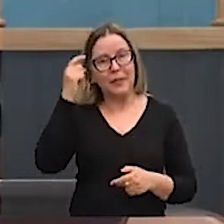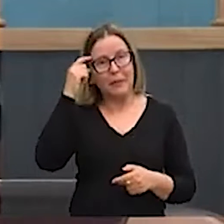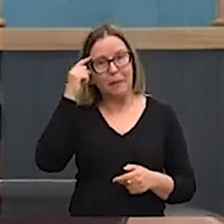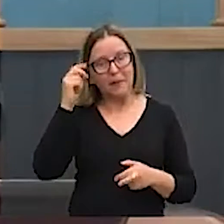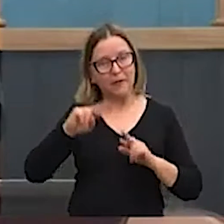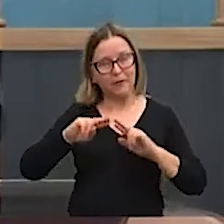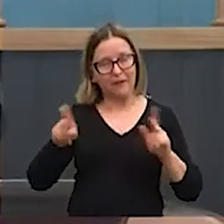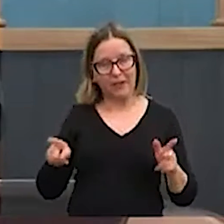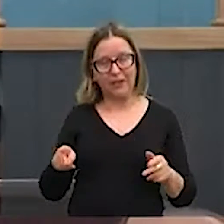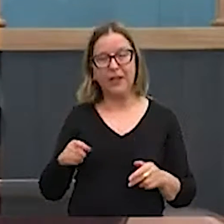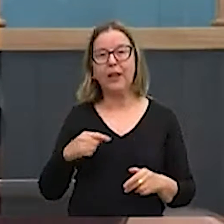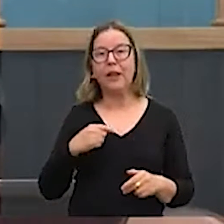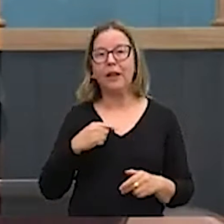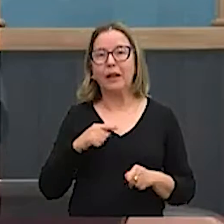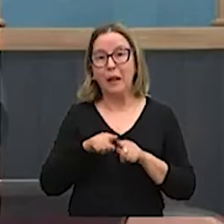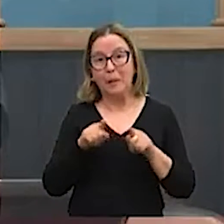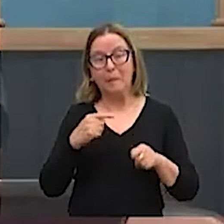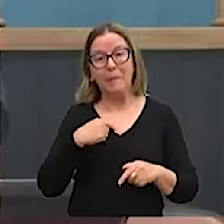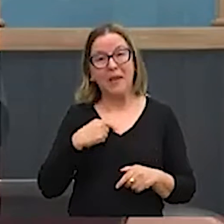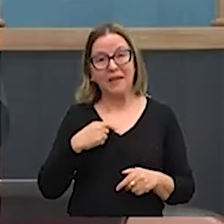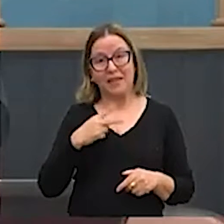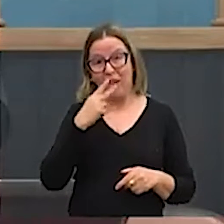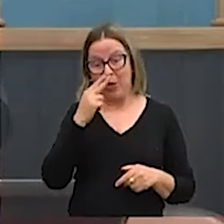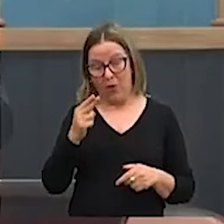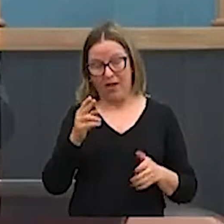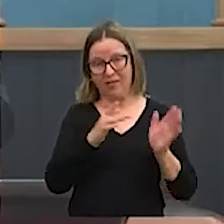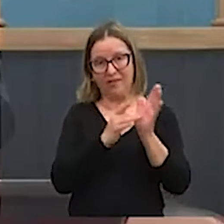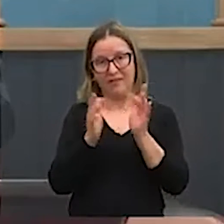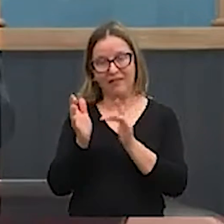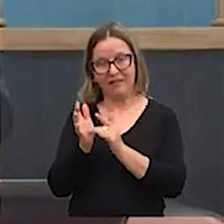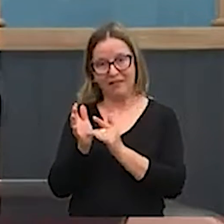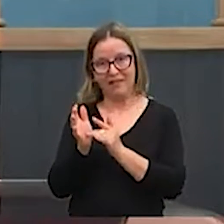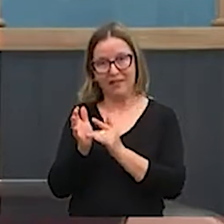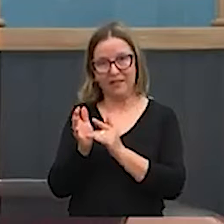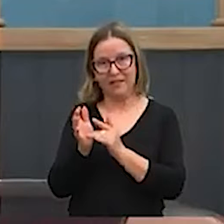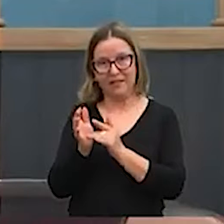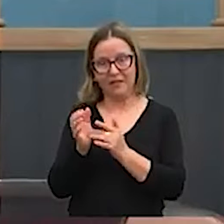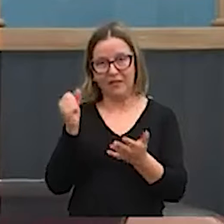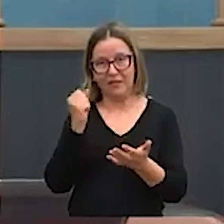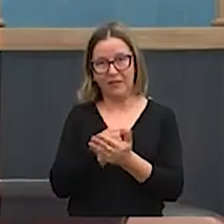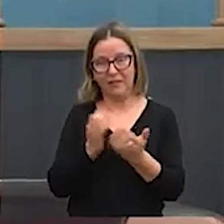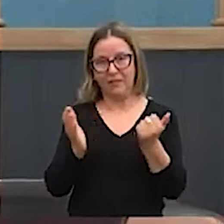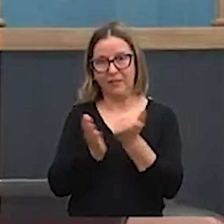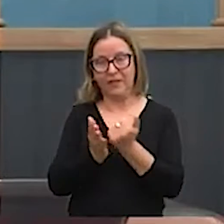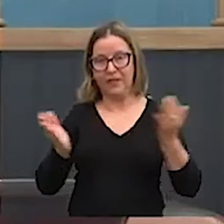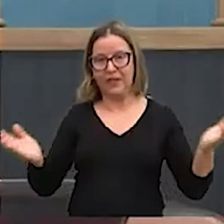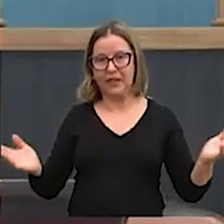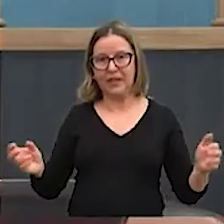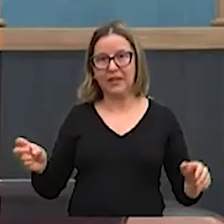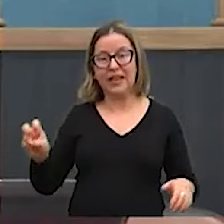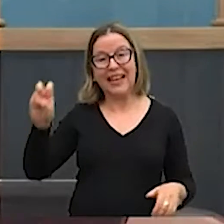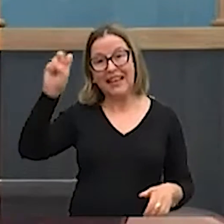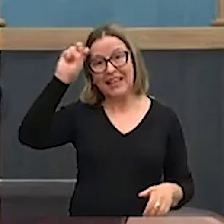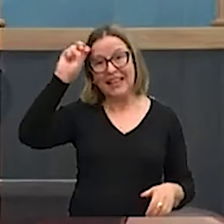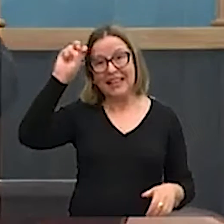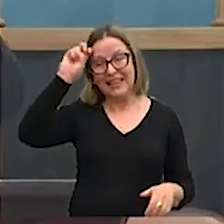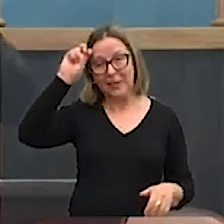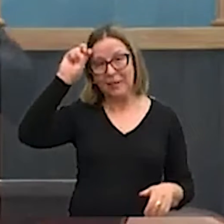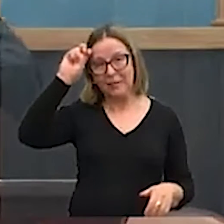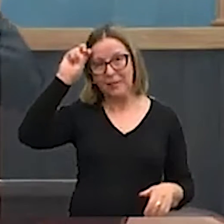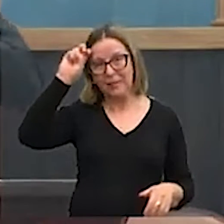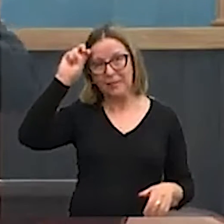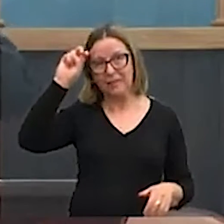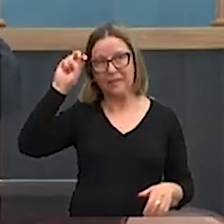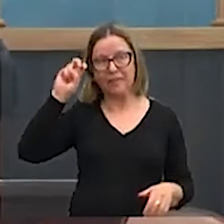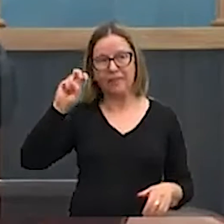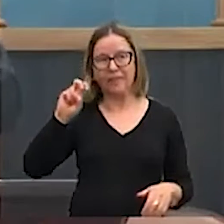eu creio que Jesus foi crucificado na quinta-feira. E aí